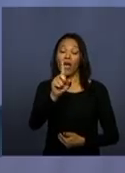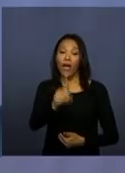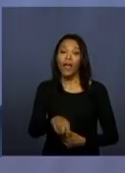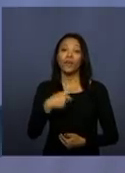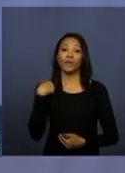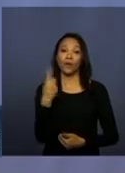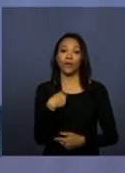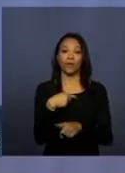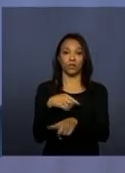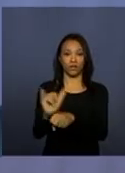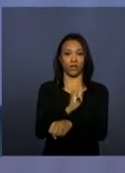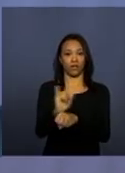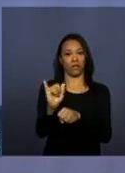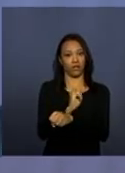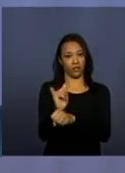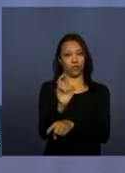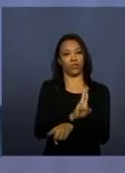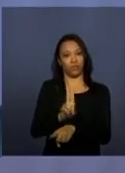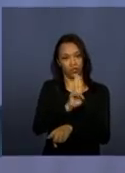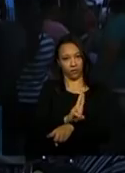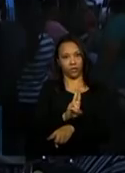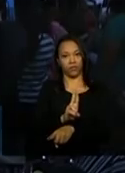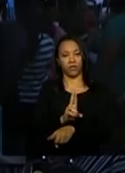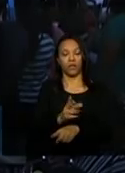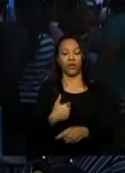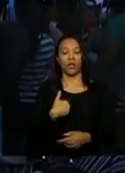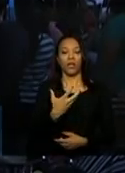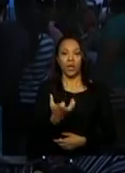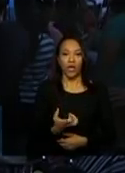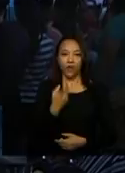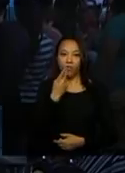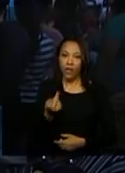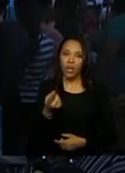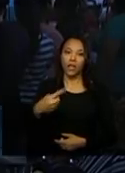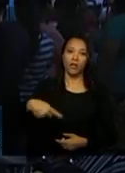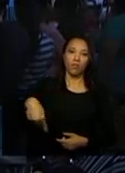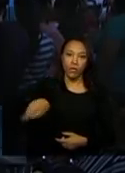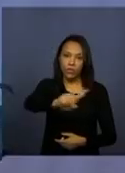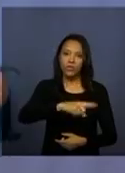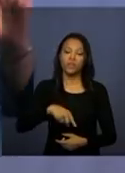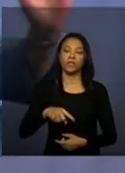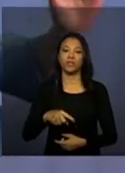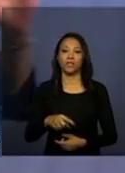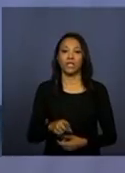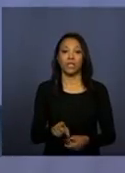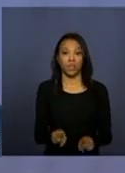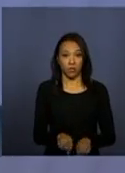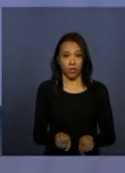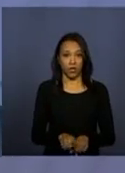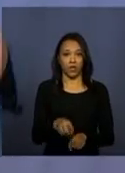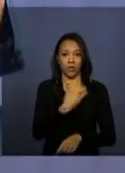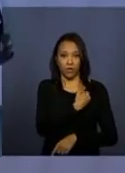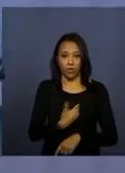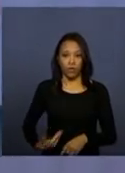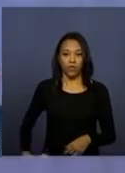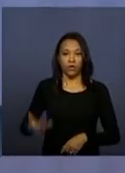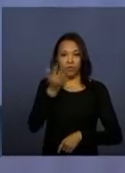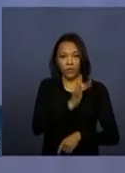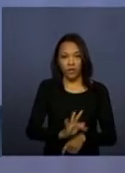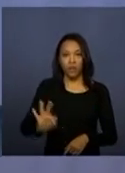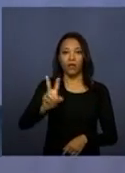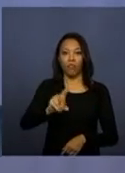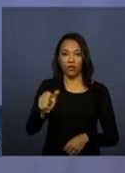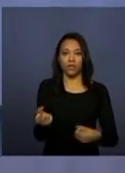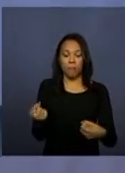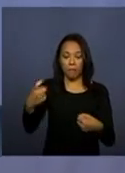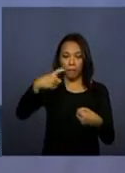nosso instrumento para tudo isso. Quero dizer isso para vocês e dizer que o governo federal vai ser